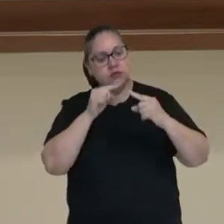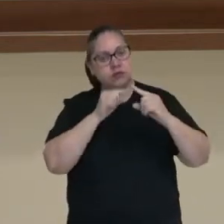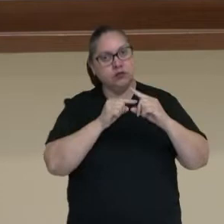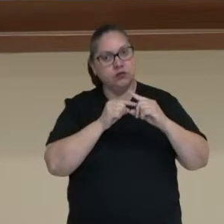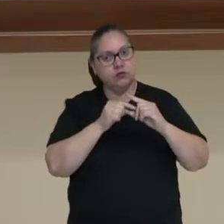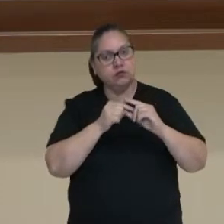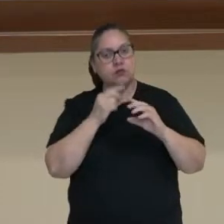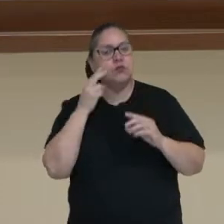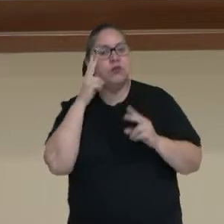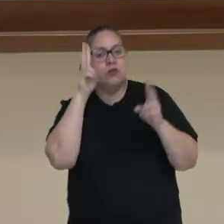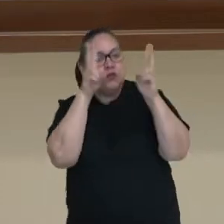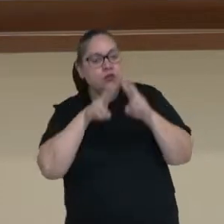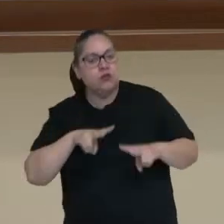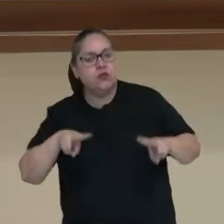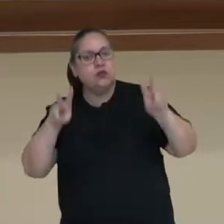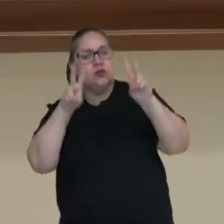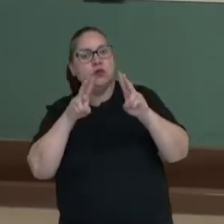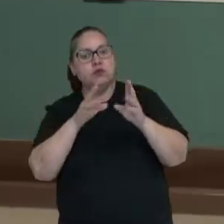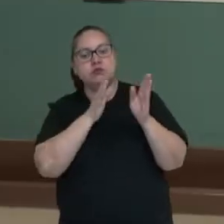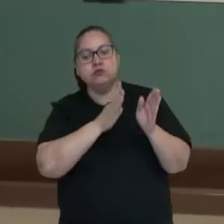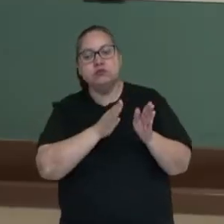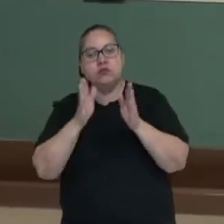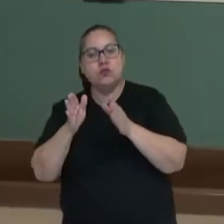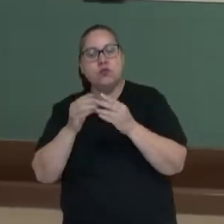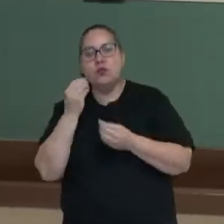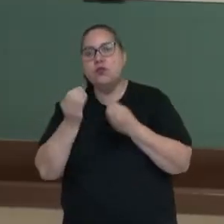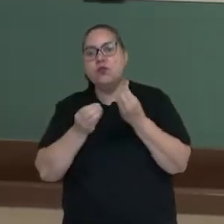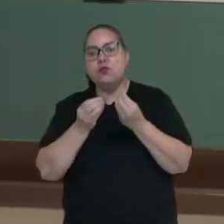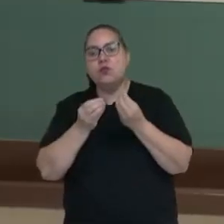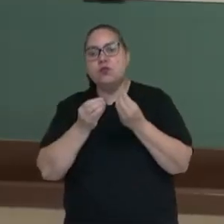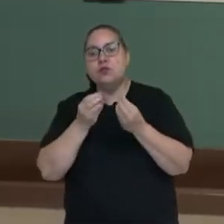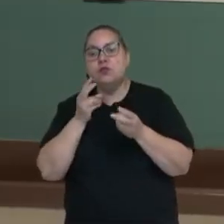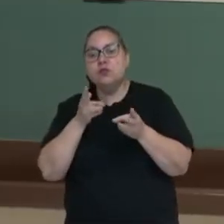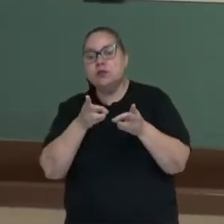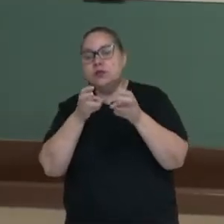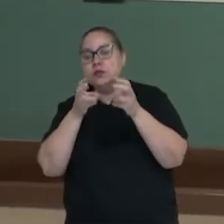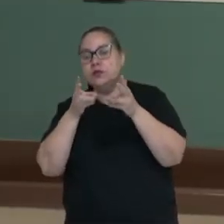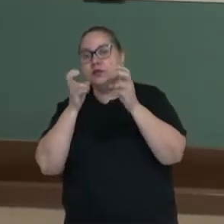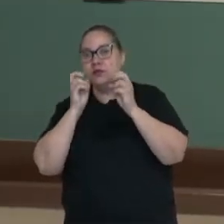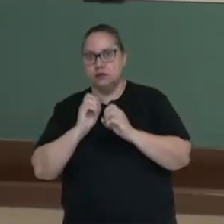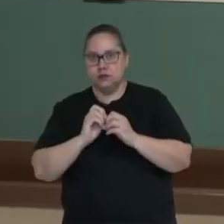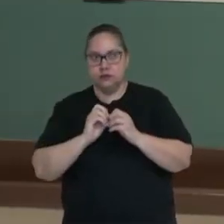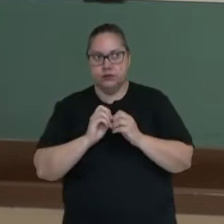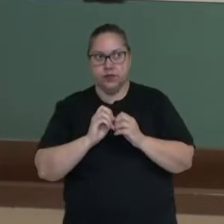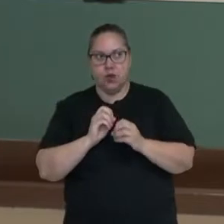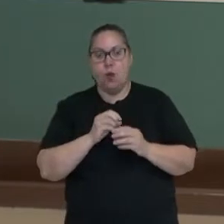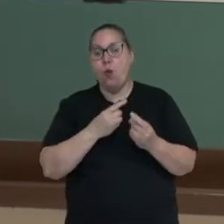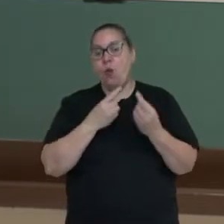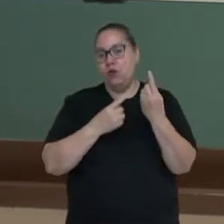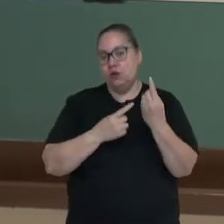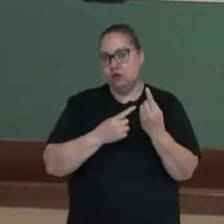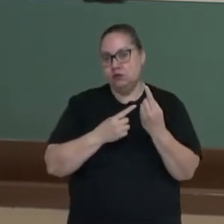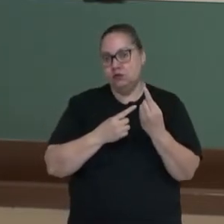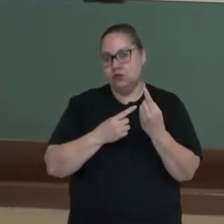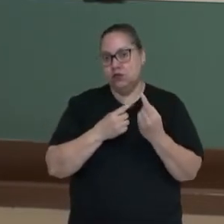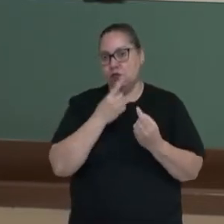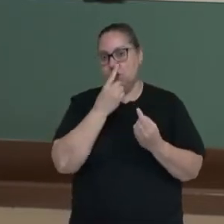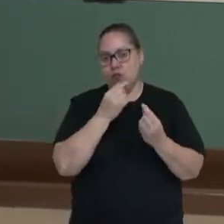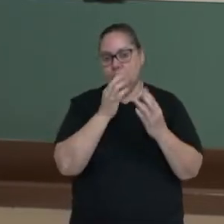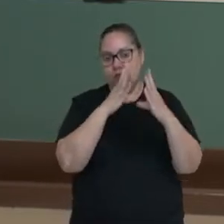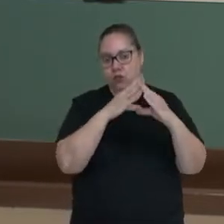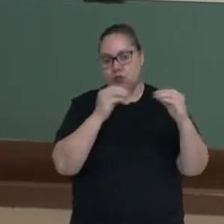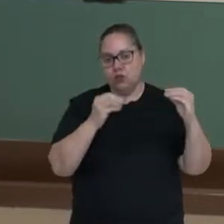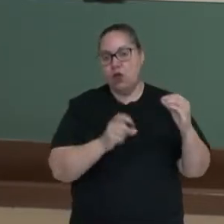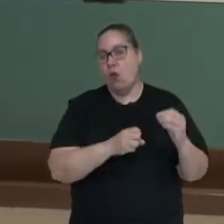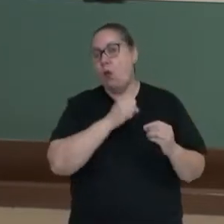aspecto visual. Isso mesmo, conforme nós vamos observando. Ou ela é homogênea